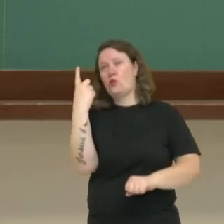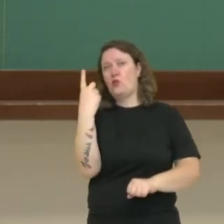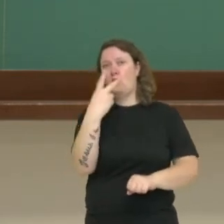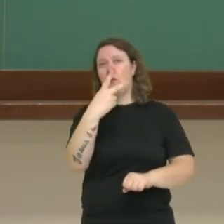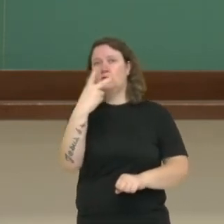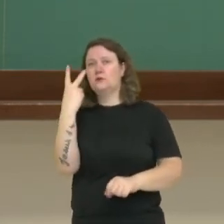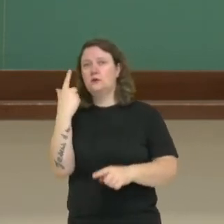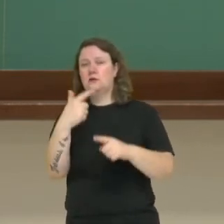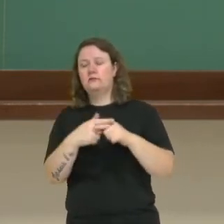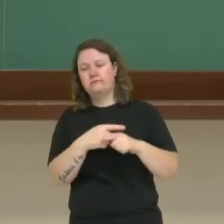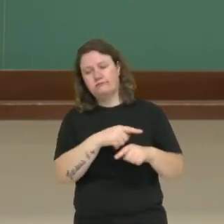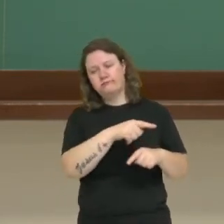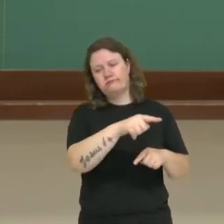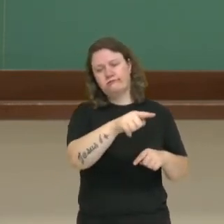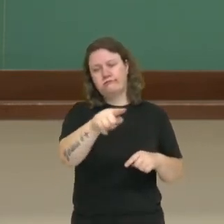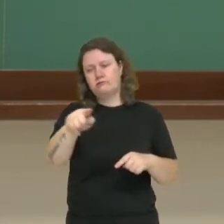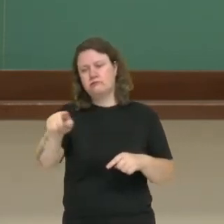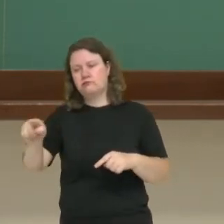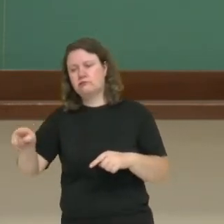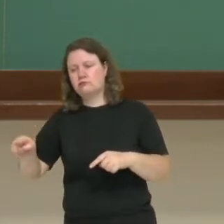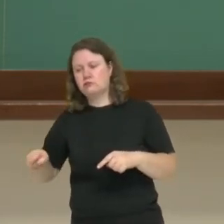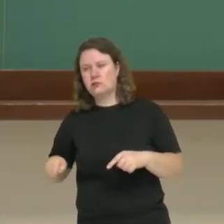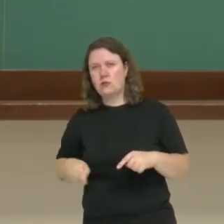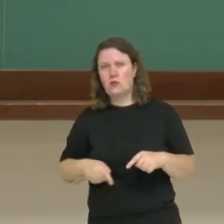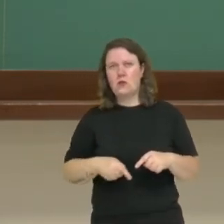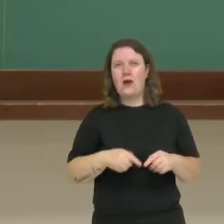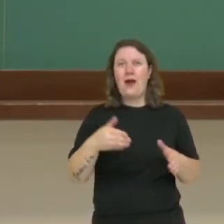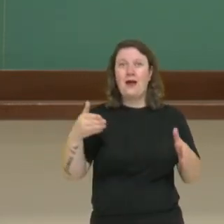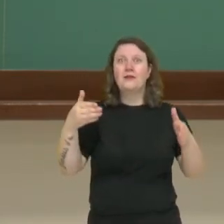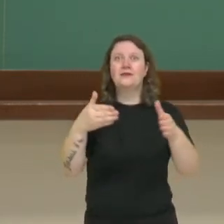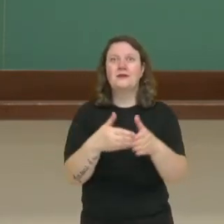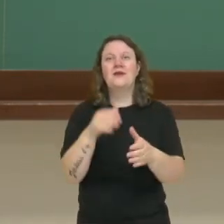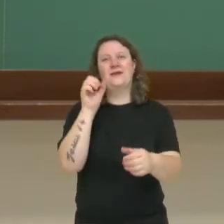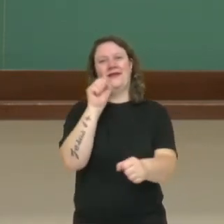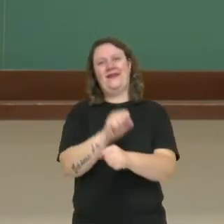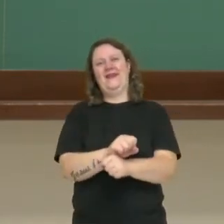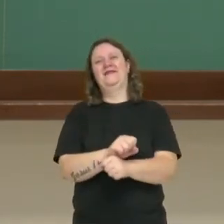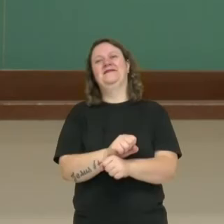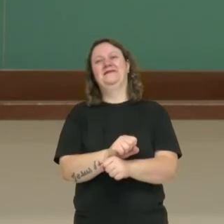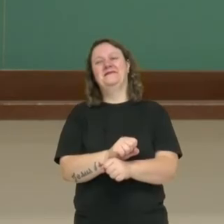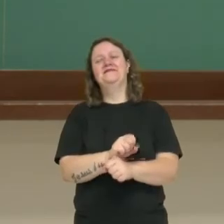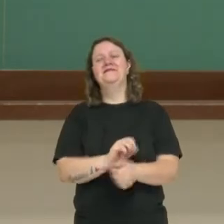para ir diminuindo a sua velocidade e conseguir parar a bicicleta, tá?